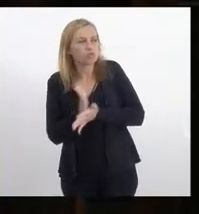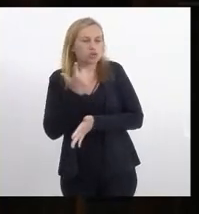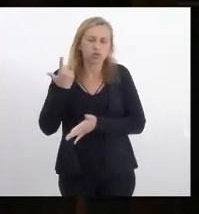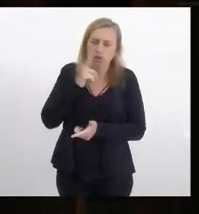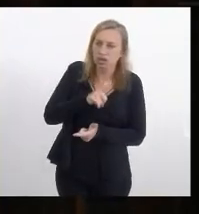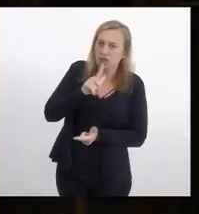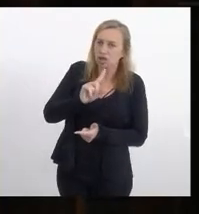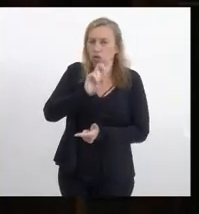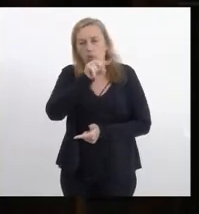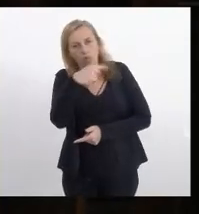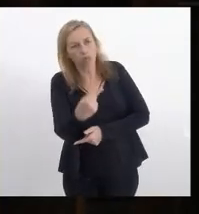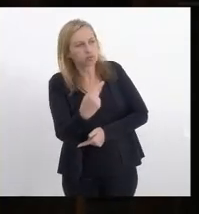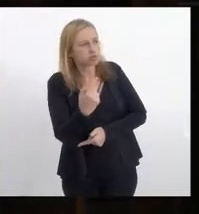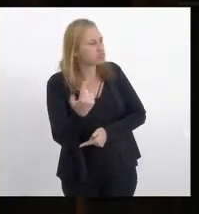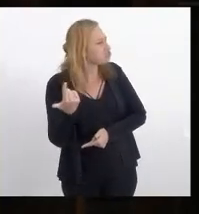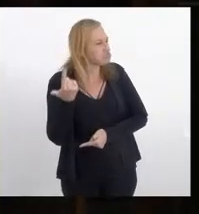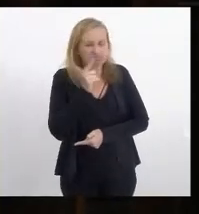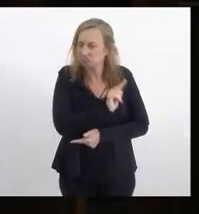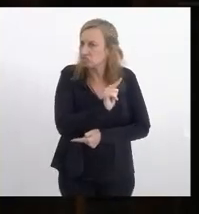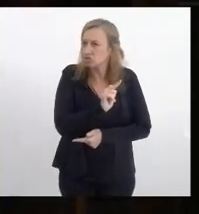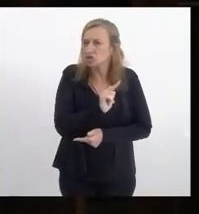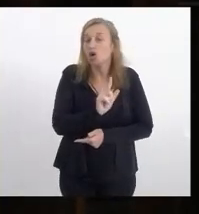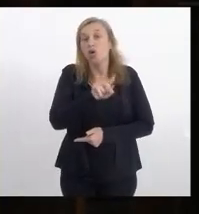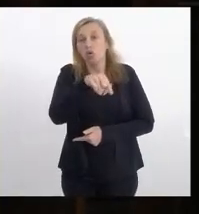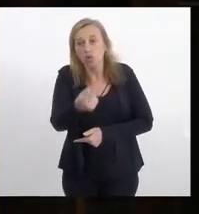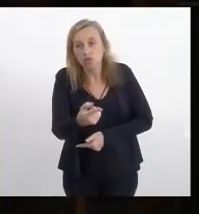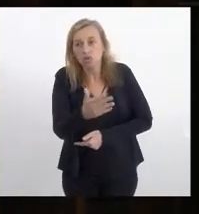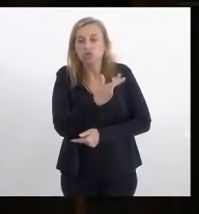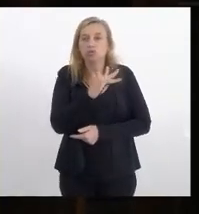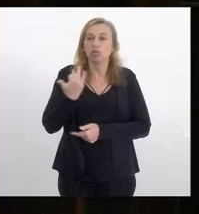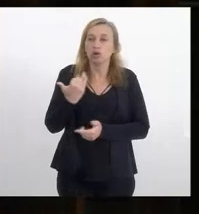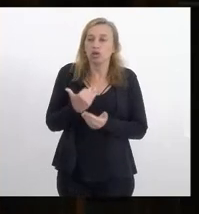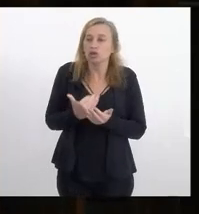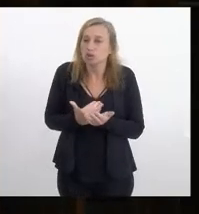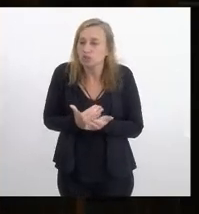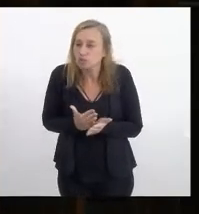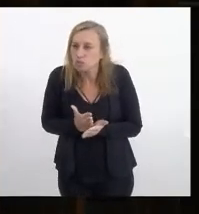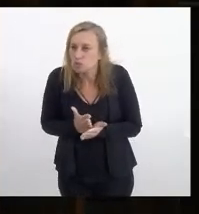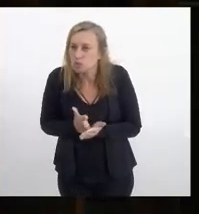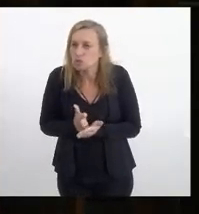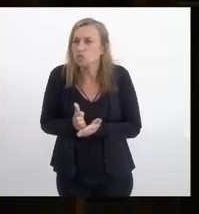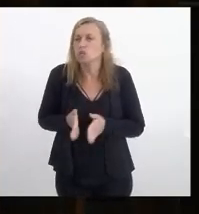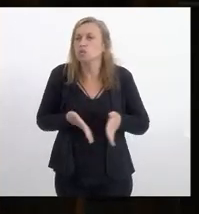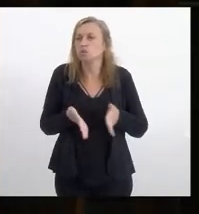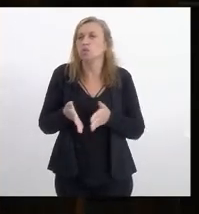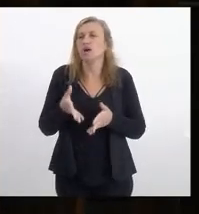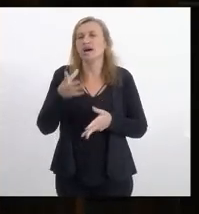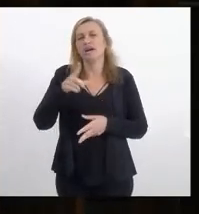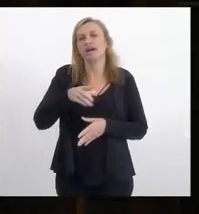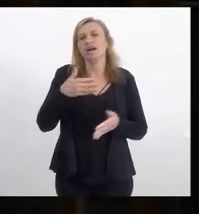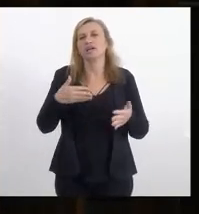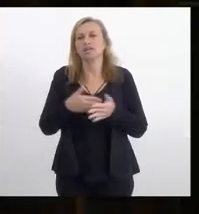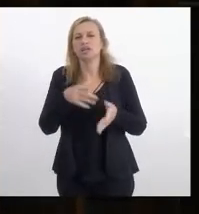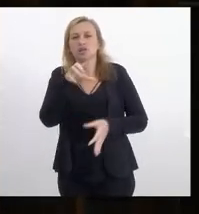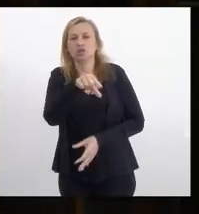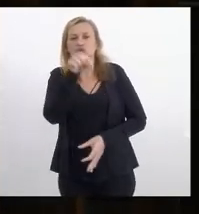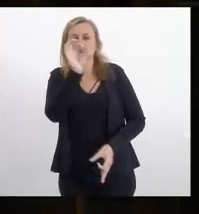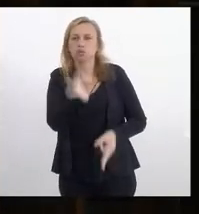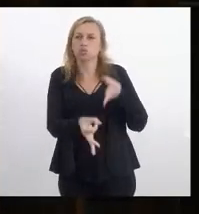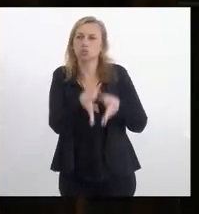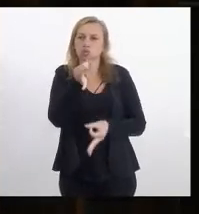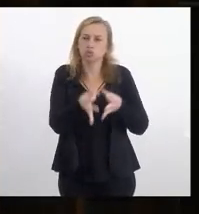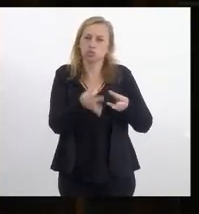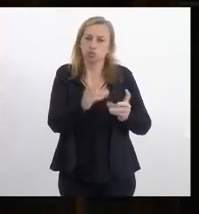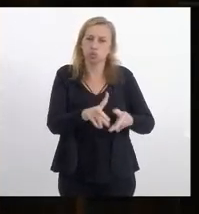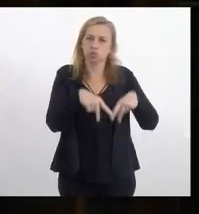outras não ganham muitas falecem no caminho né até a decisão judicial beneficiá-los